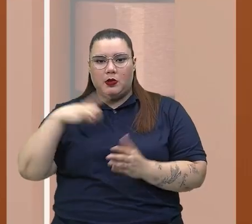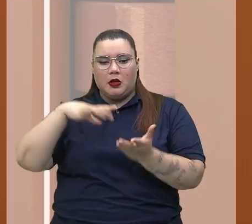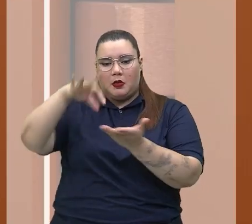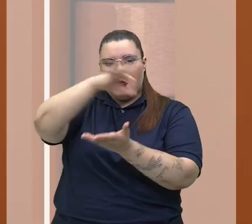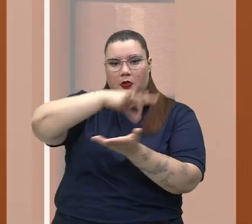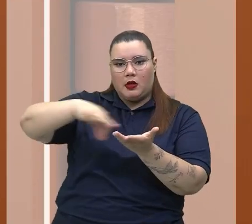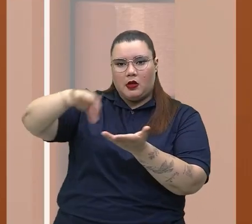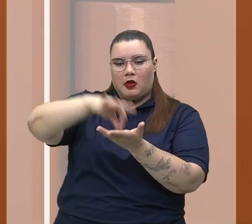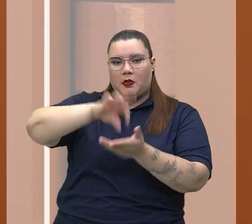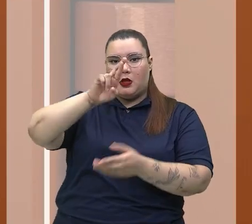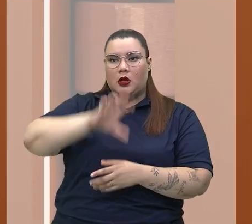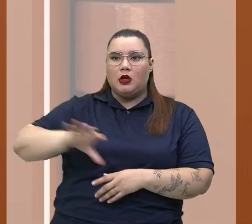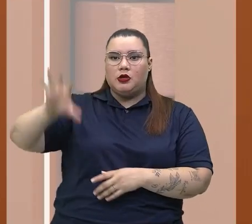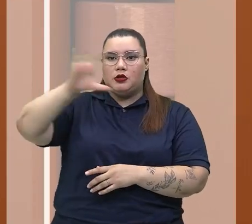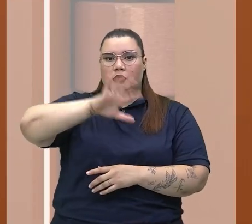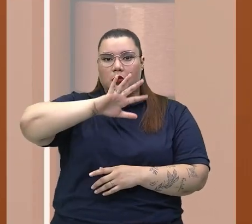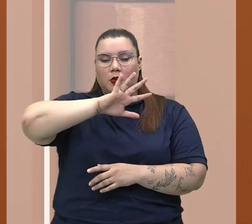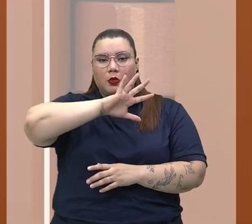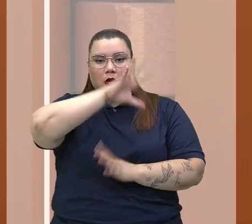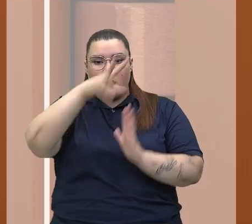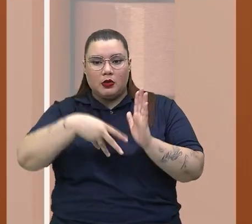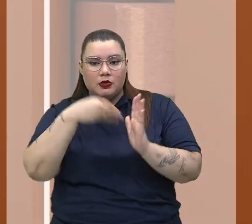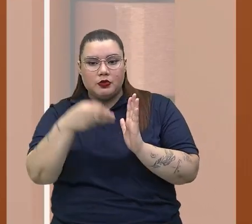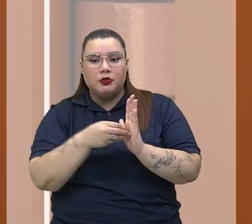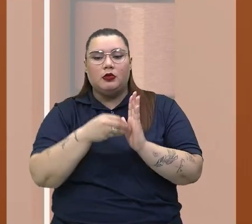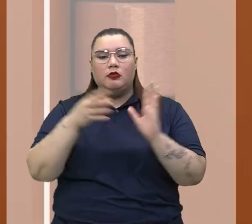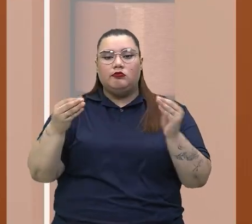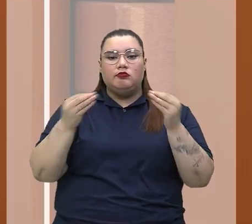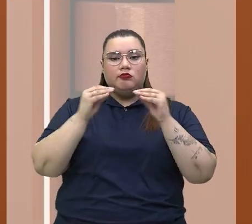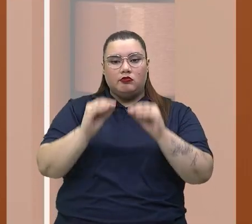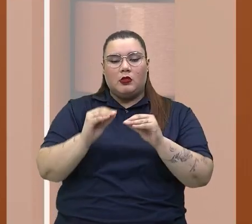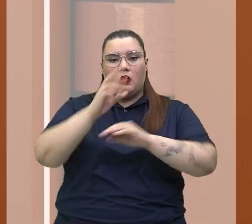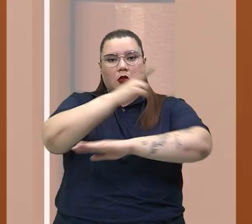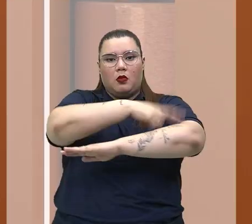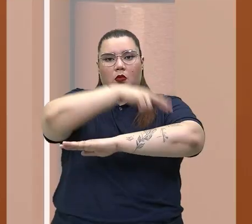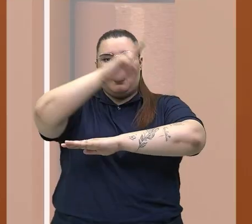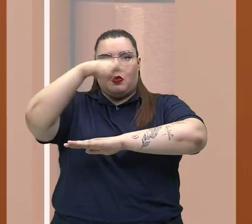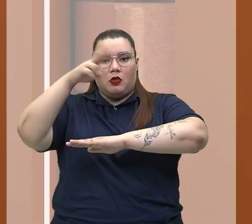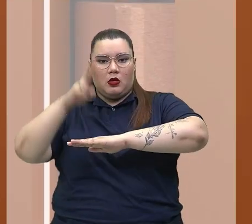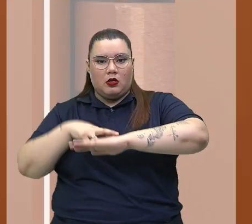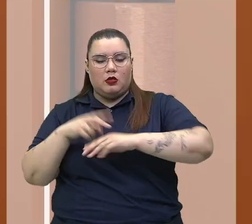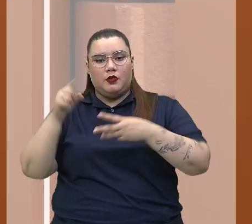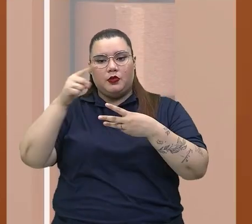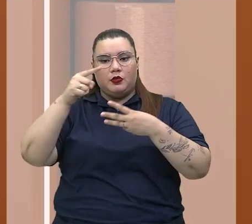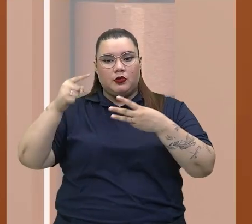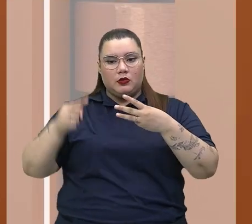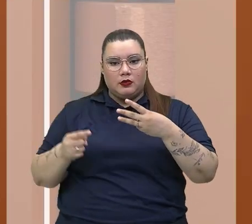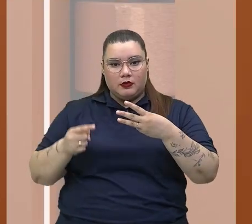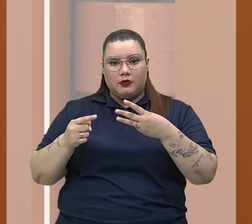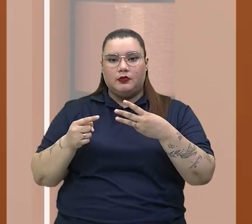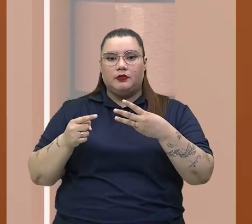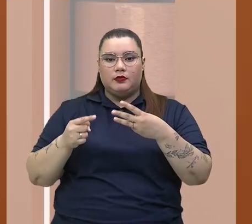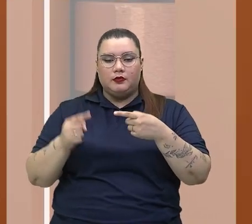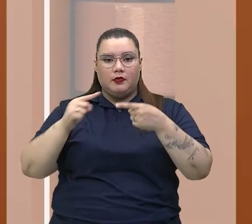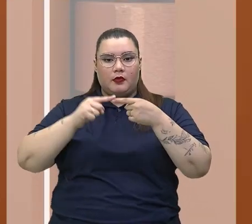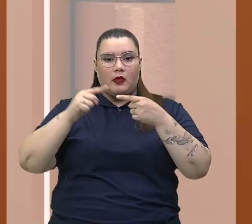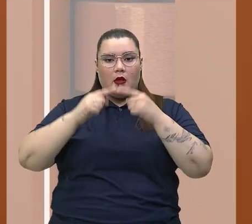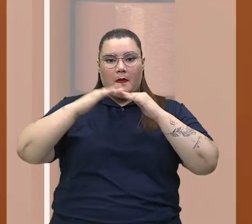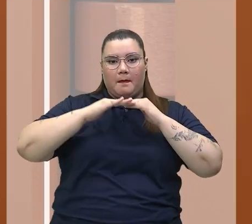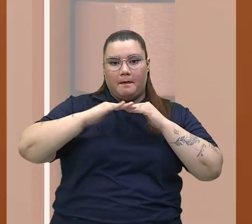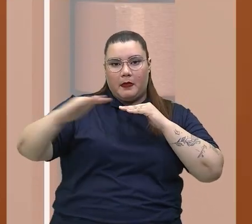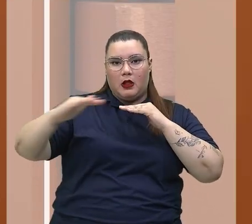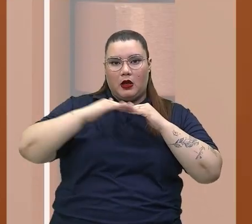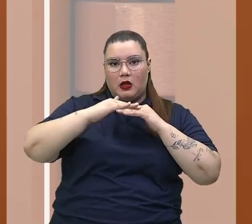toda a região amazônica, e ele classificou o relevo nessas 3 formas, os planaltos,